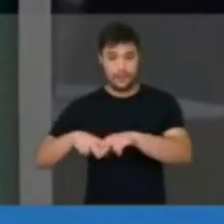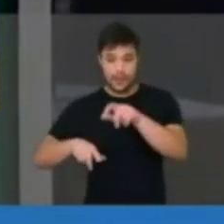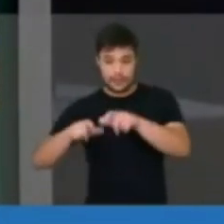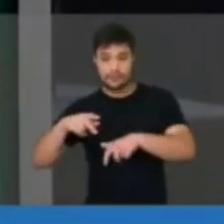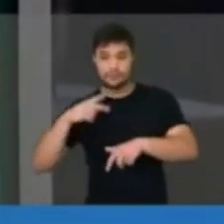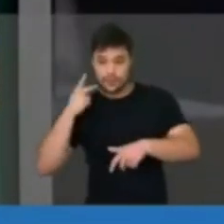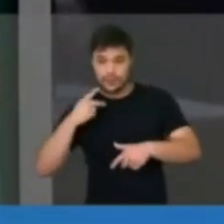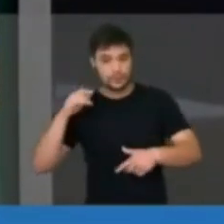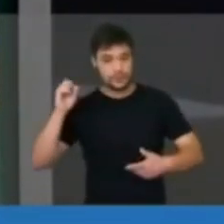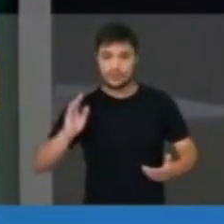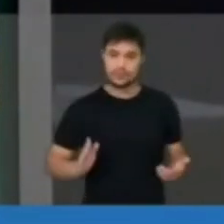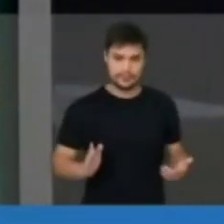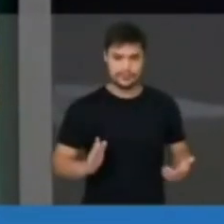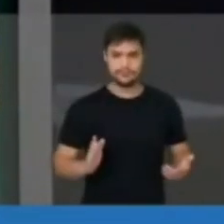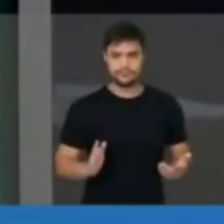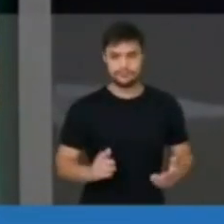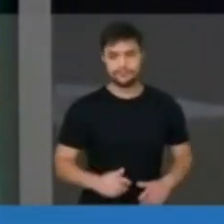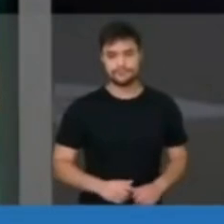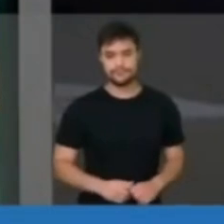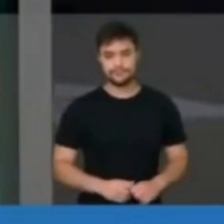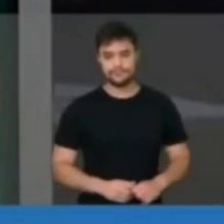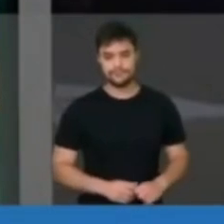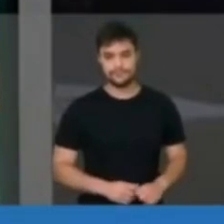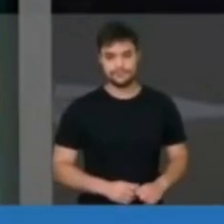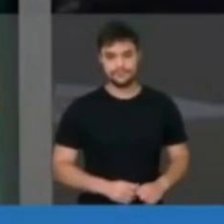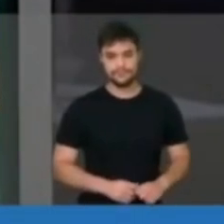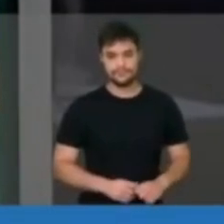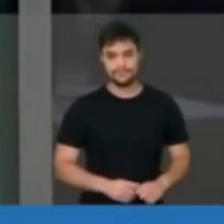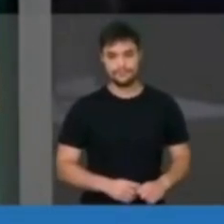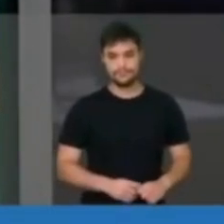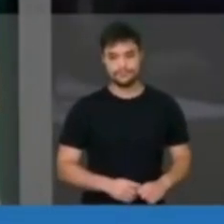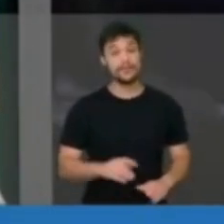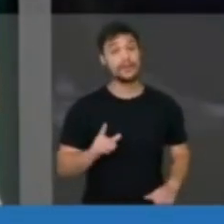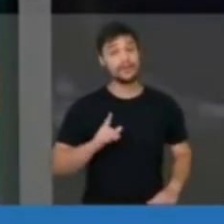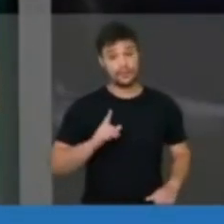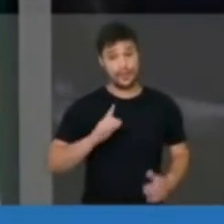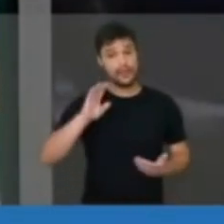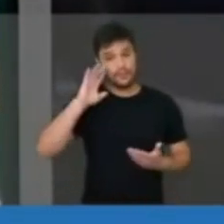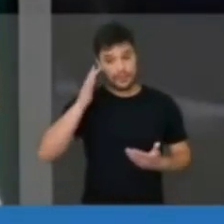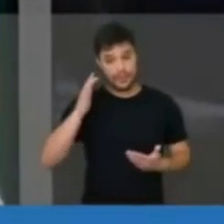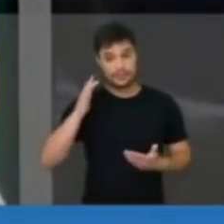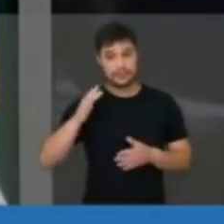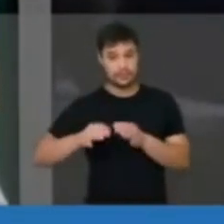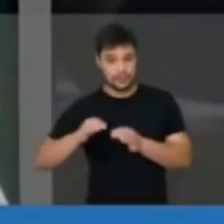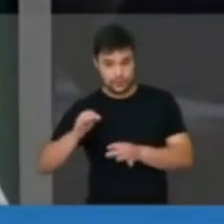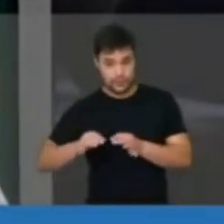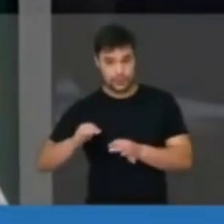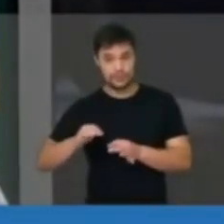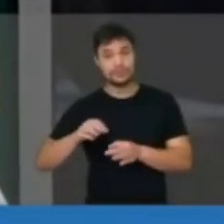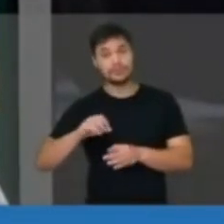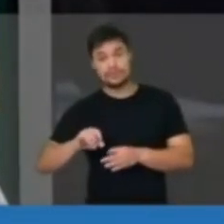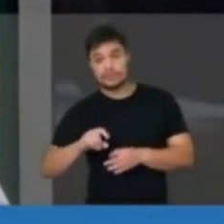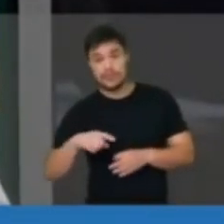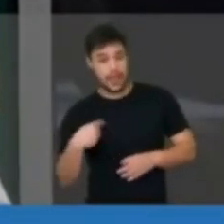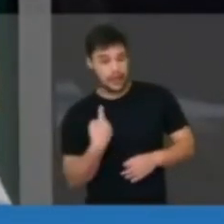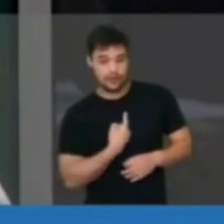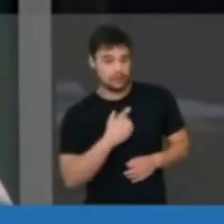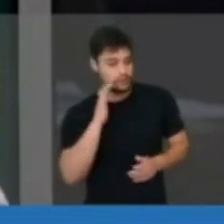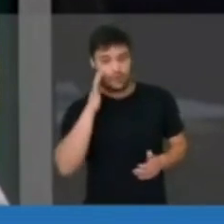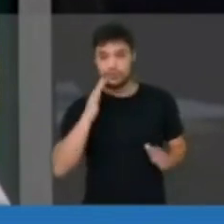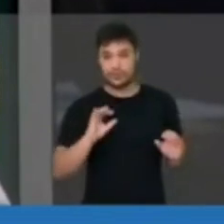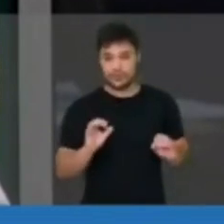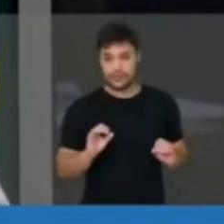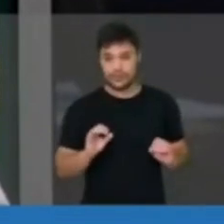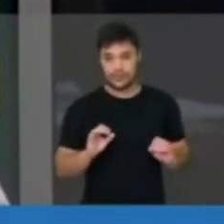Brasil. Enfim, presidente, sabemos que temos uma decisão judicial que será feita caso não decidamos. E